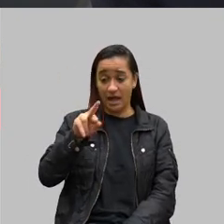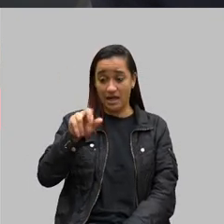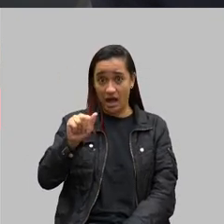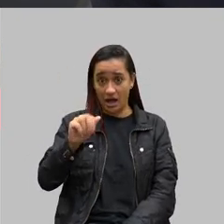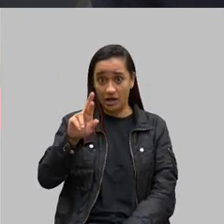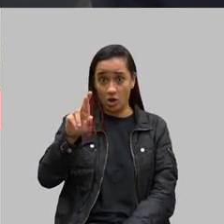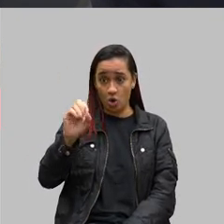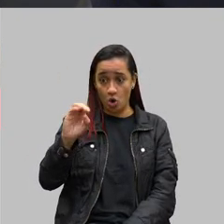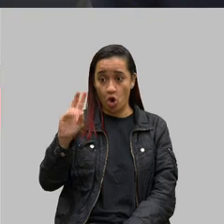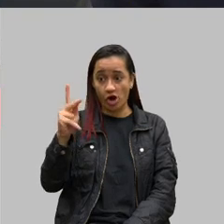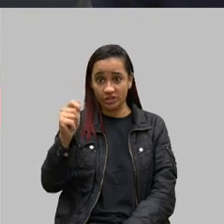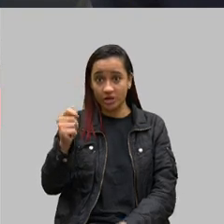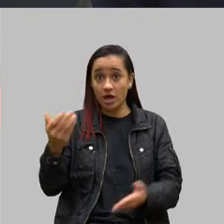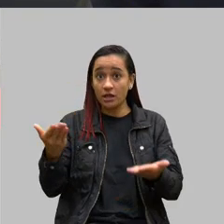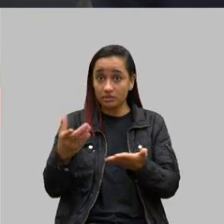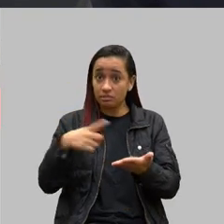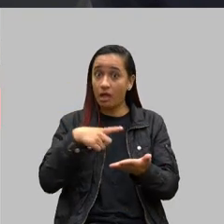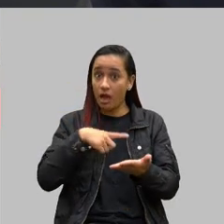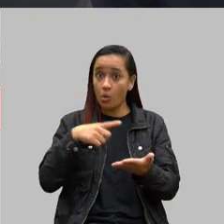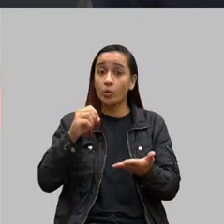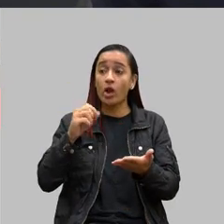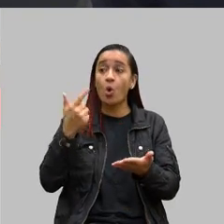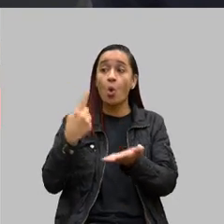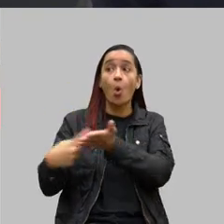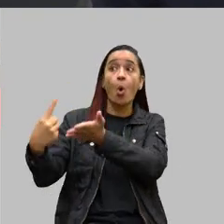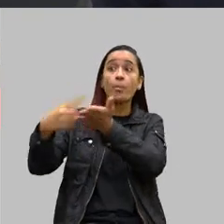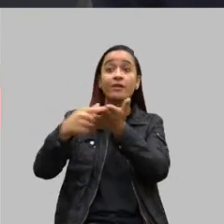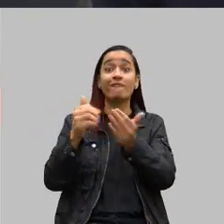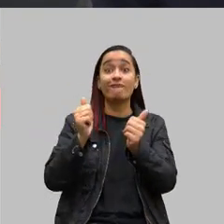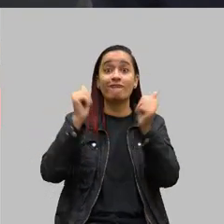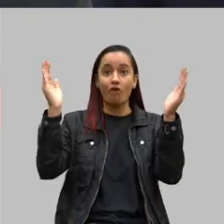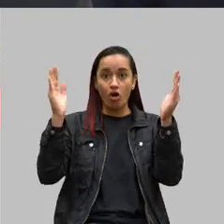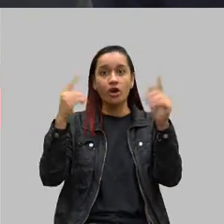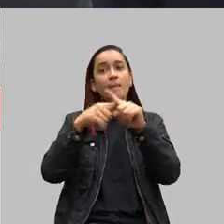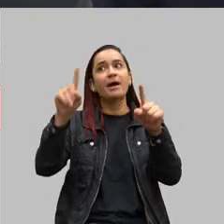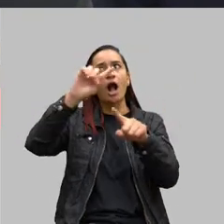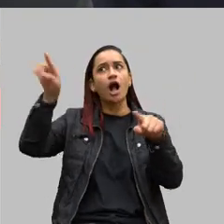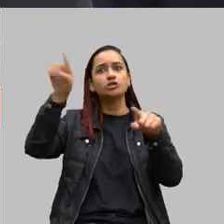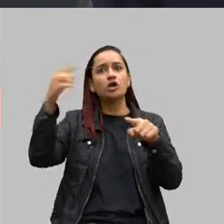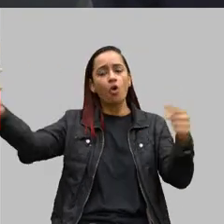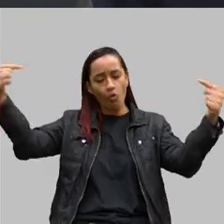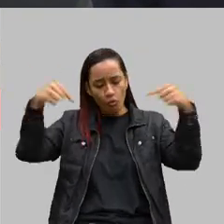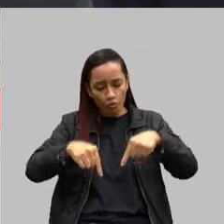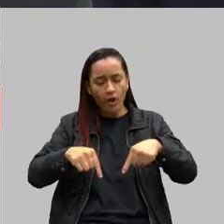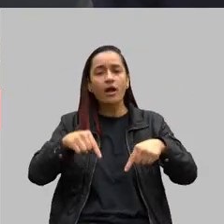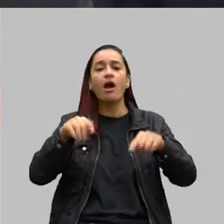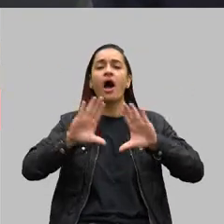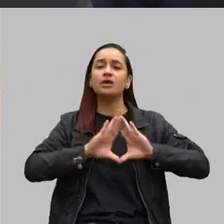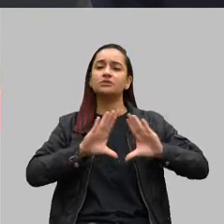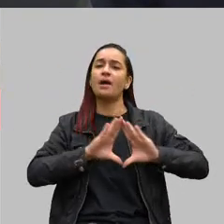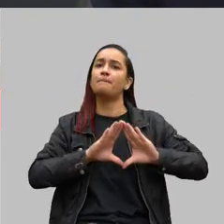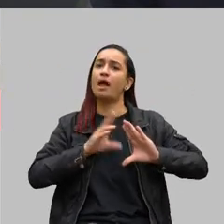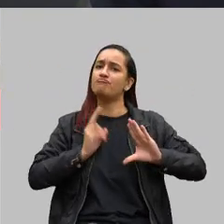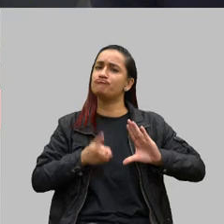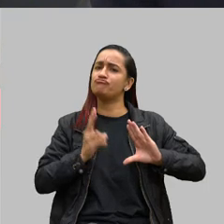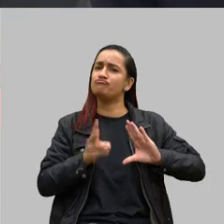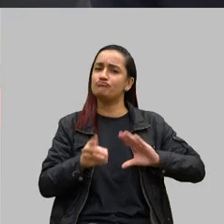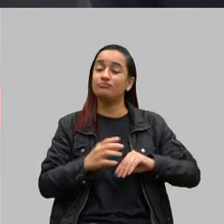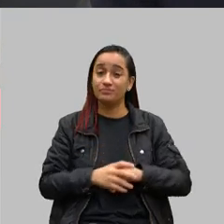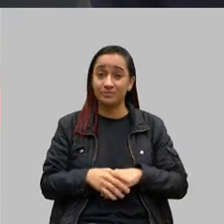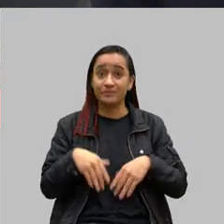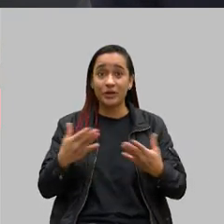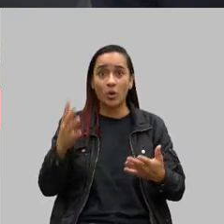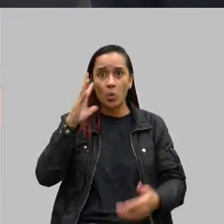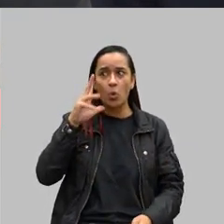da Assembleia de Minas Gerais essa semana cancelou todos e tem ficado aqui permanentemente acho que a deputada Naira Rocha só